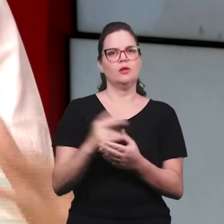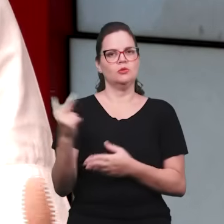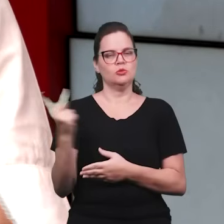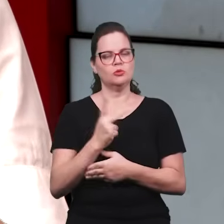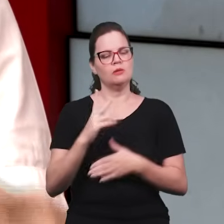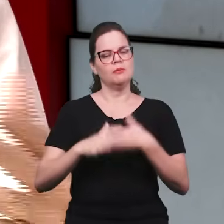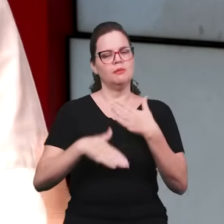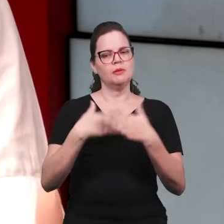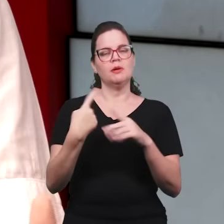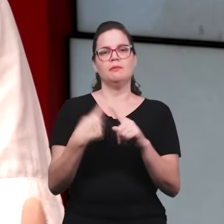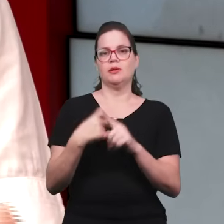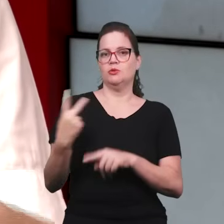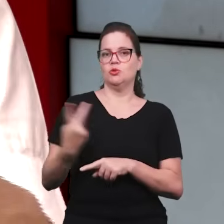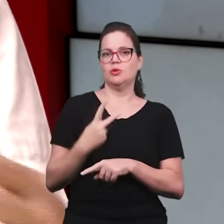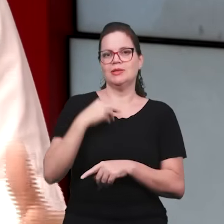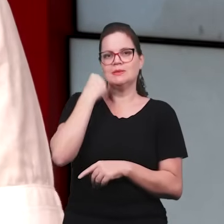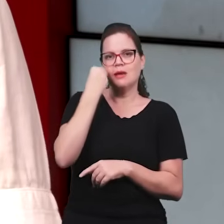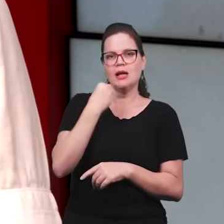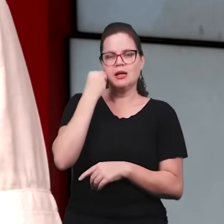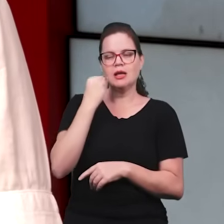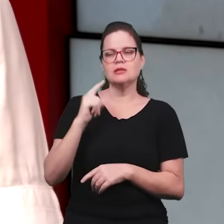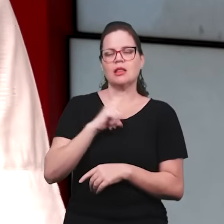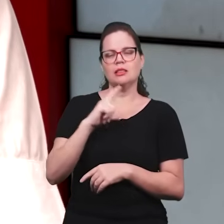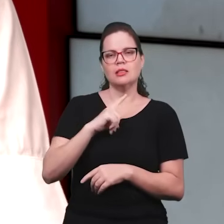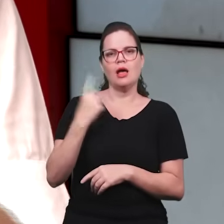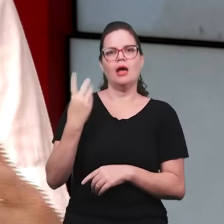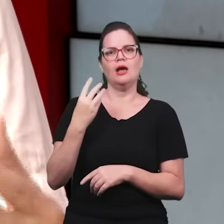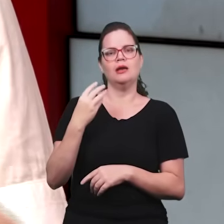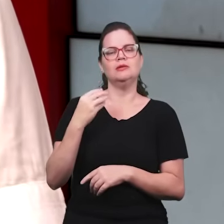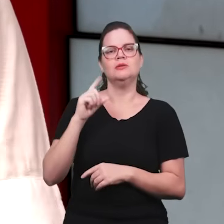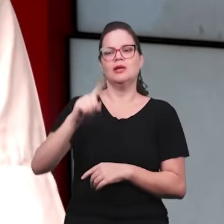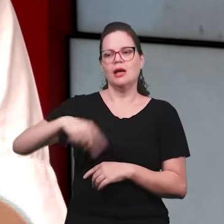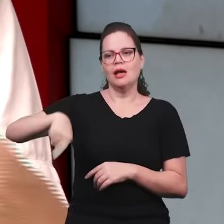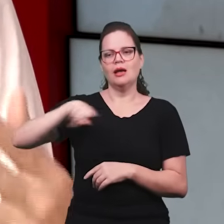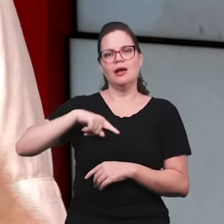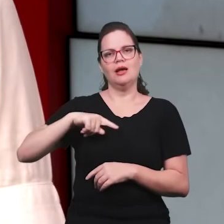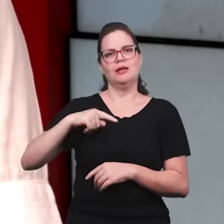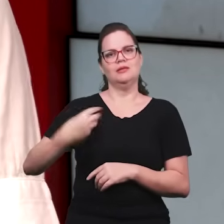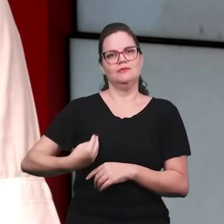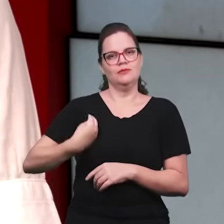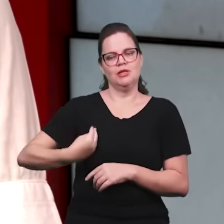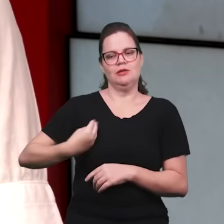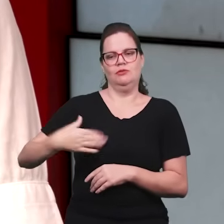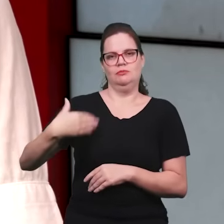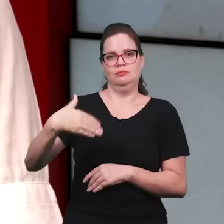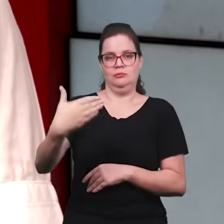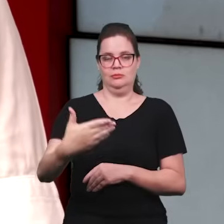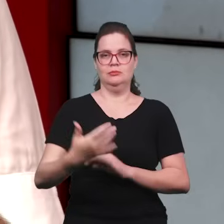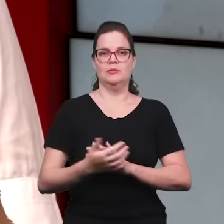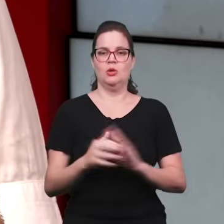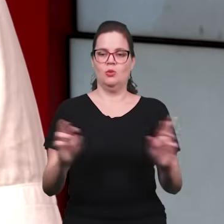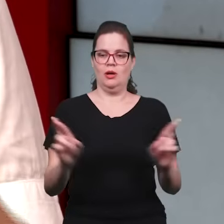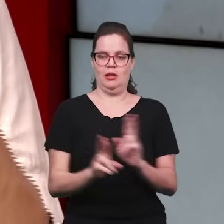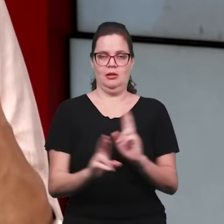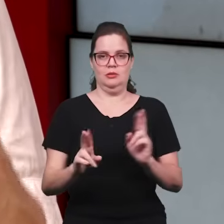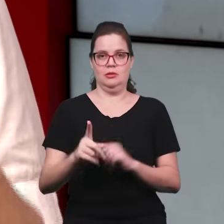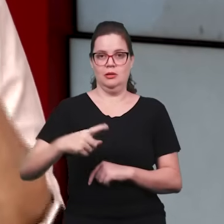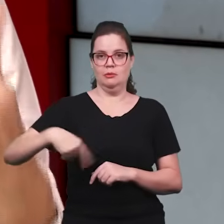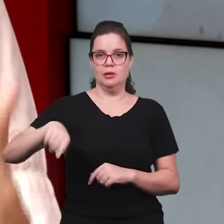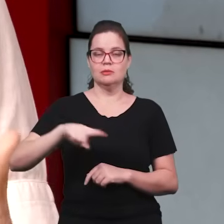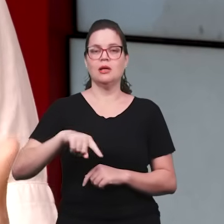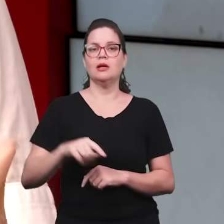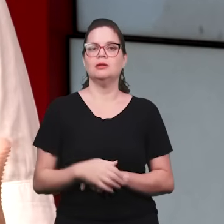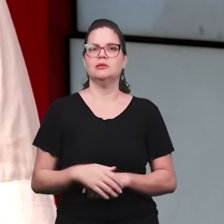das vivências que eles têm dentro do relacionamento, das experiências que eles usufruem dentro do relacionamento. Então, ela